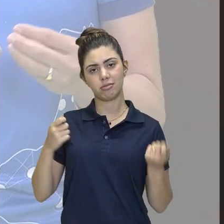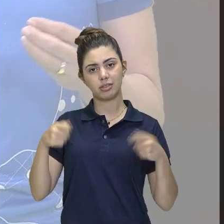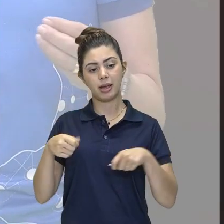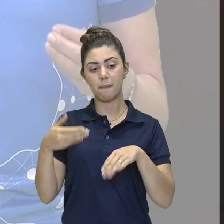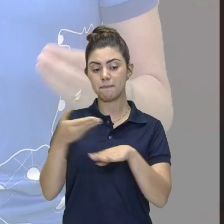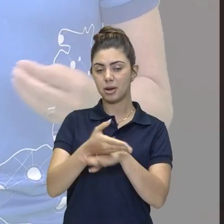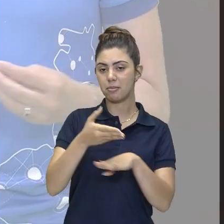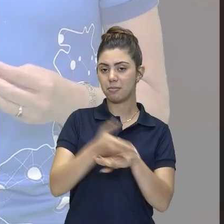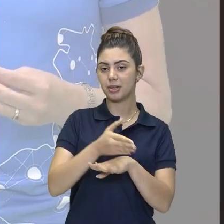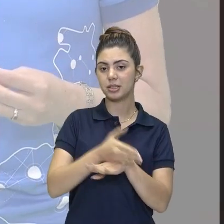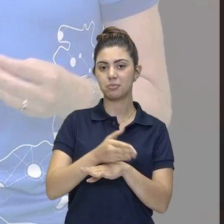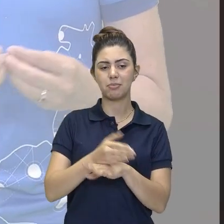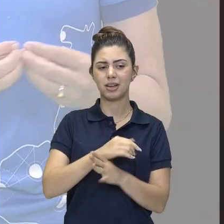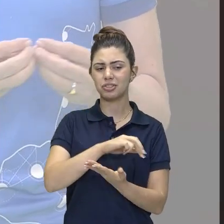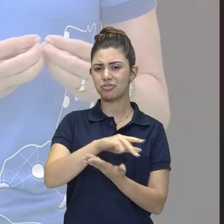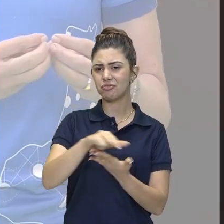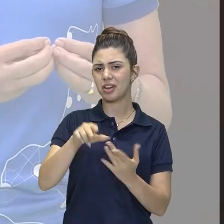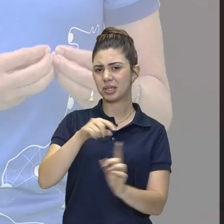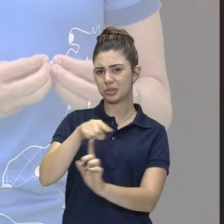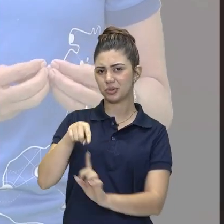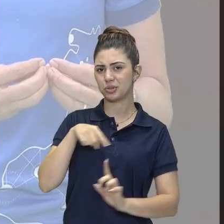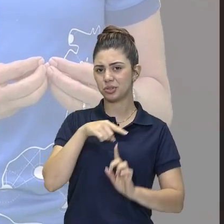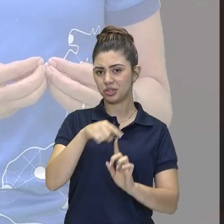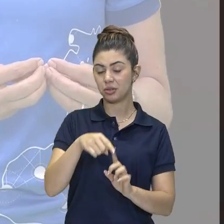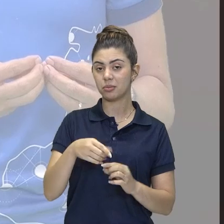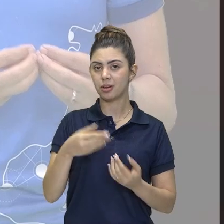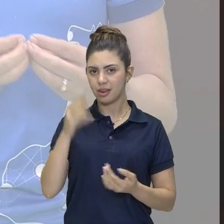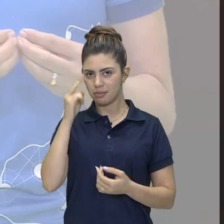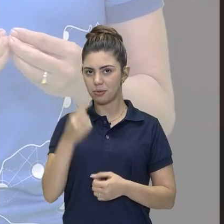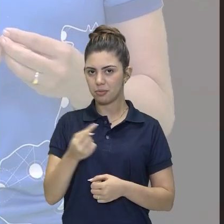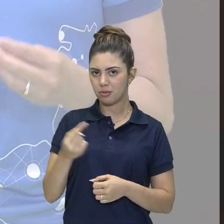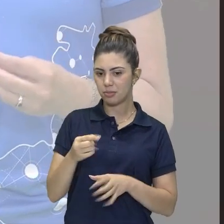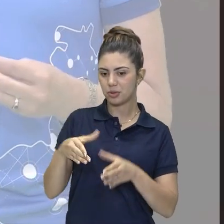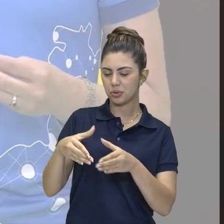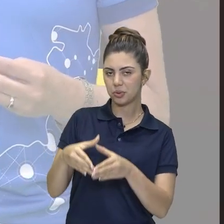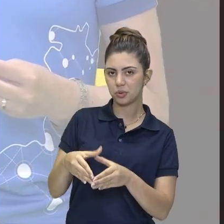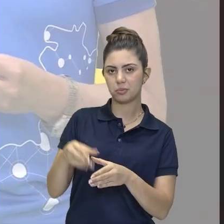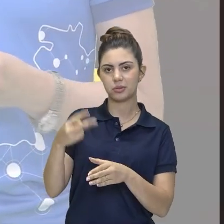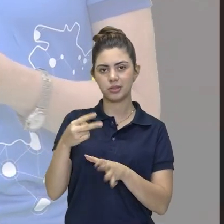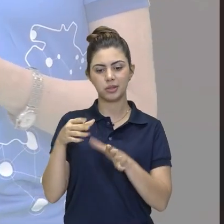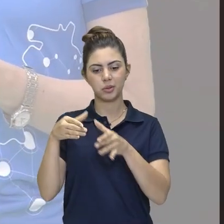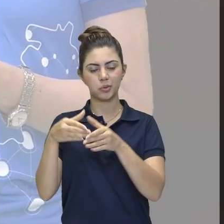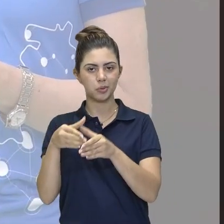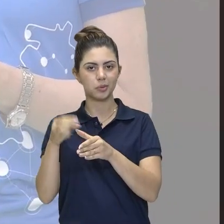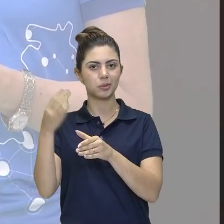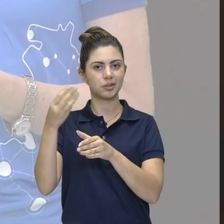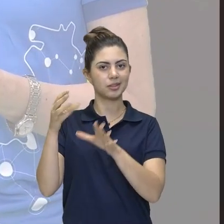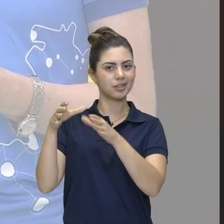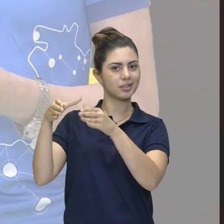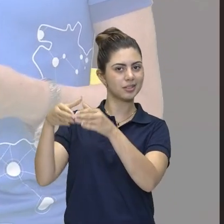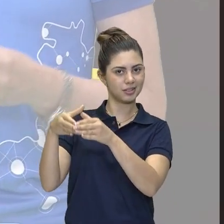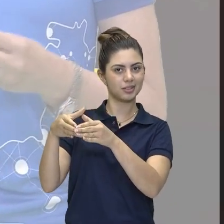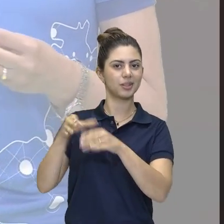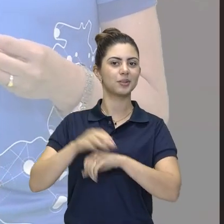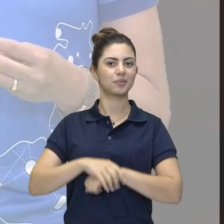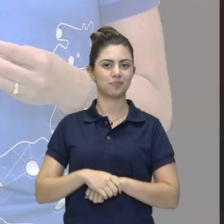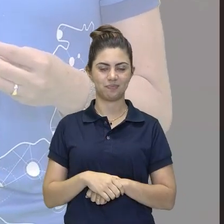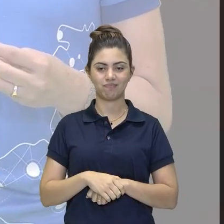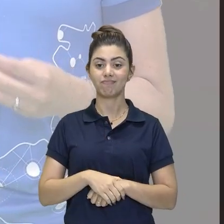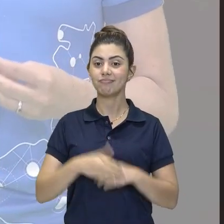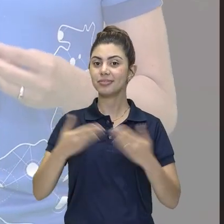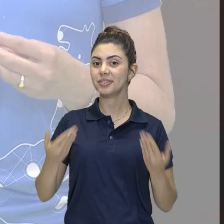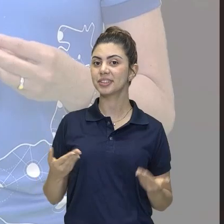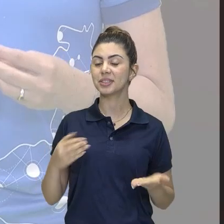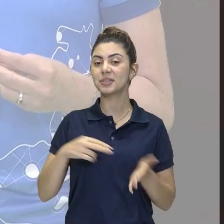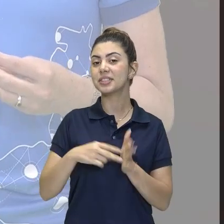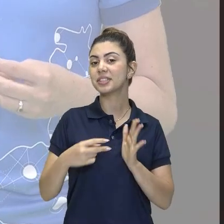de várias formas, desde o primeiro nível, do segundo e do terceiro. Ou